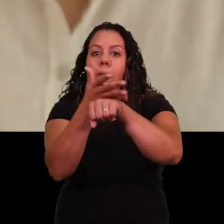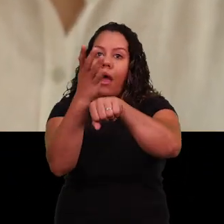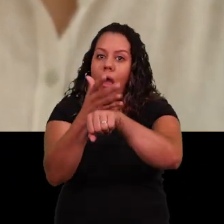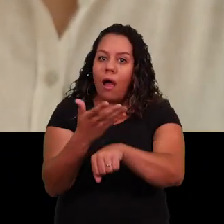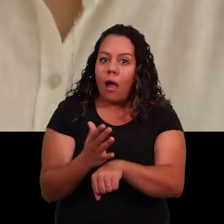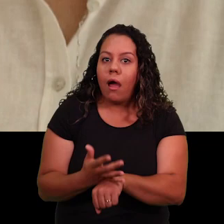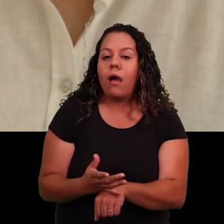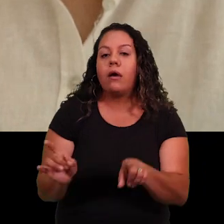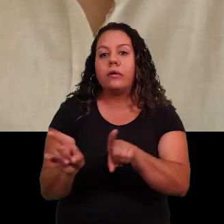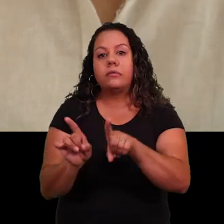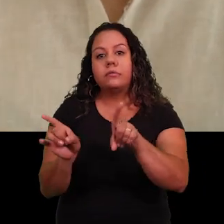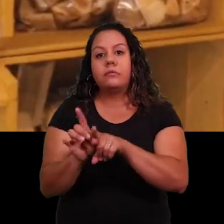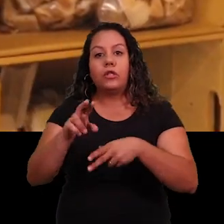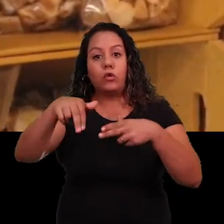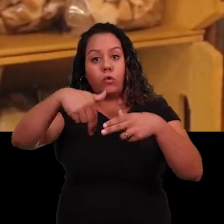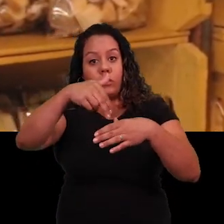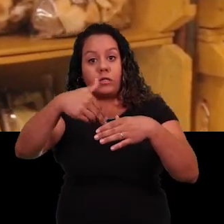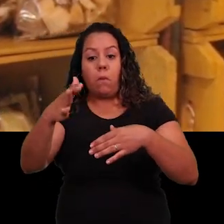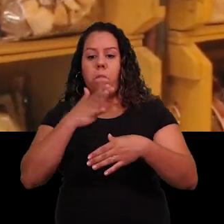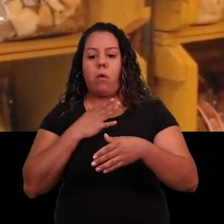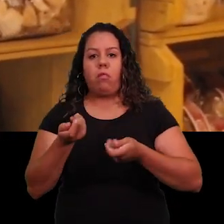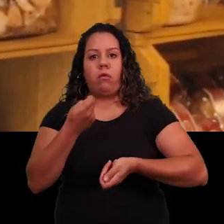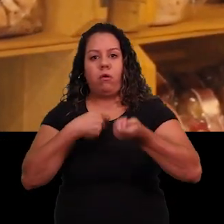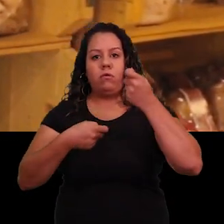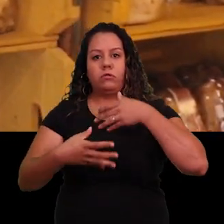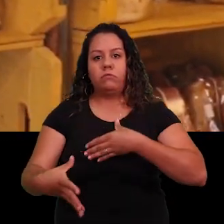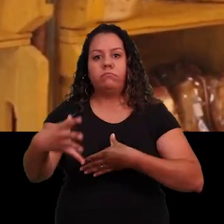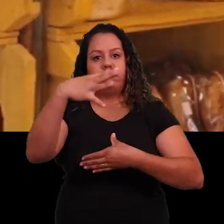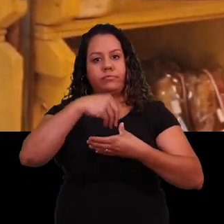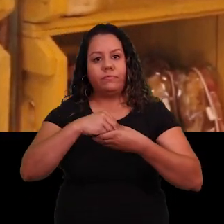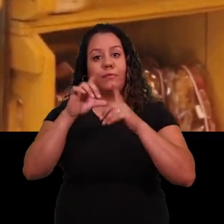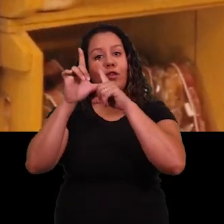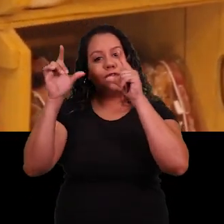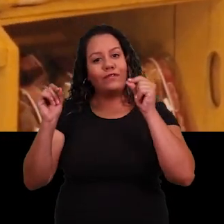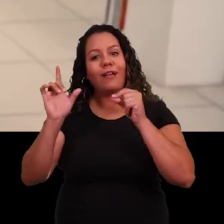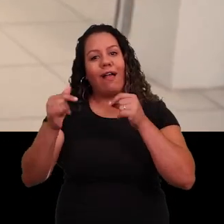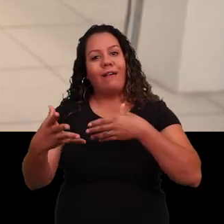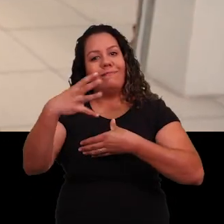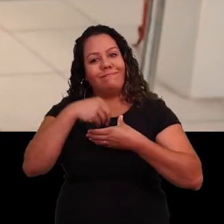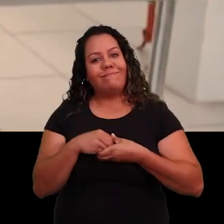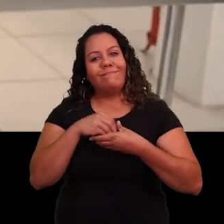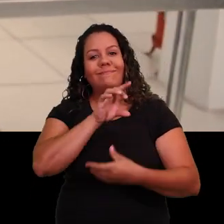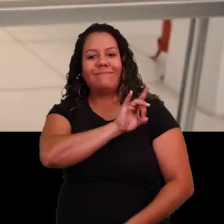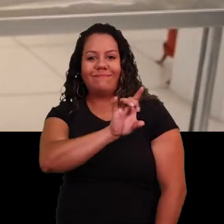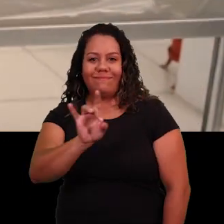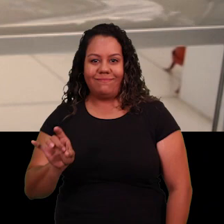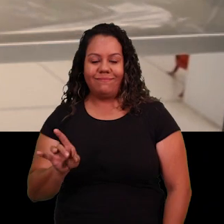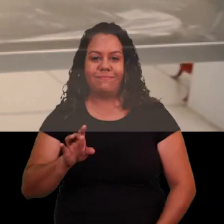prática, sempre agregar nutrição no meu negócio. E a UFJF faz parte da gente, né?